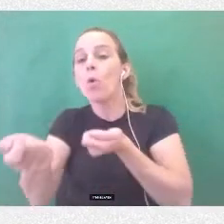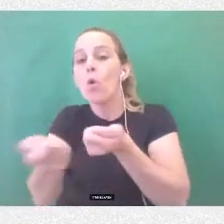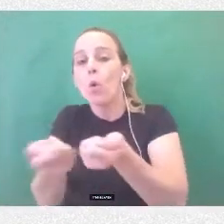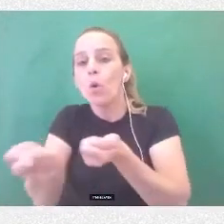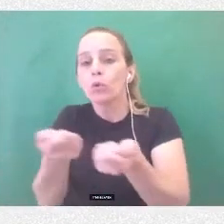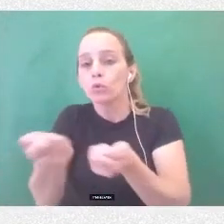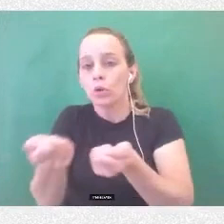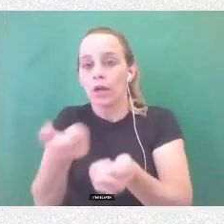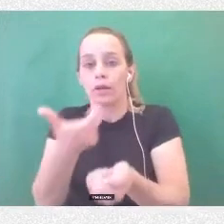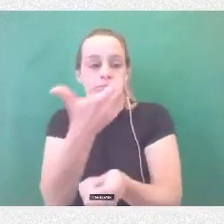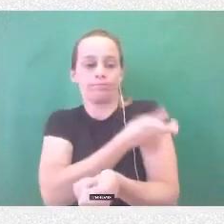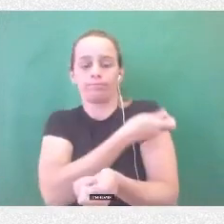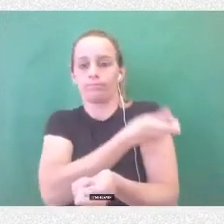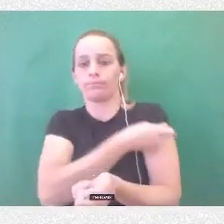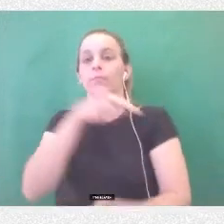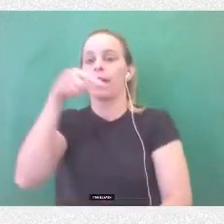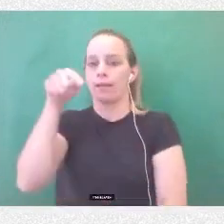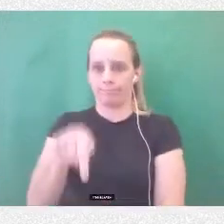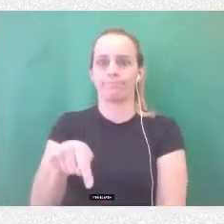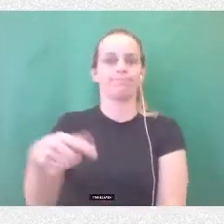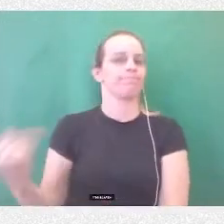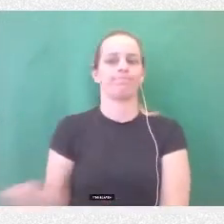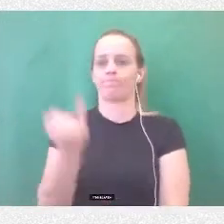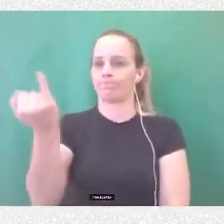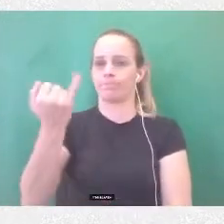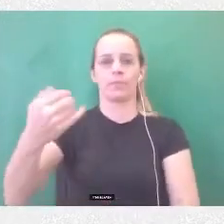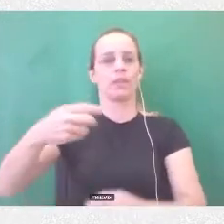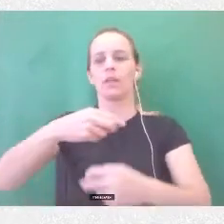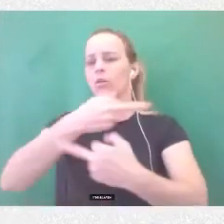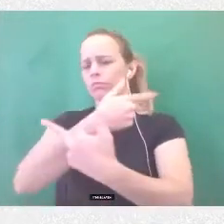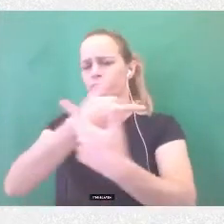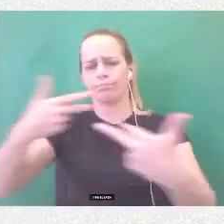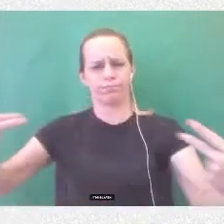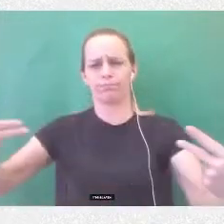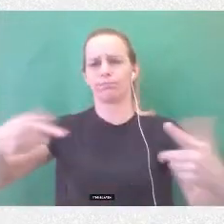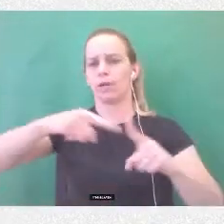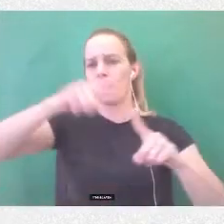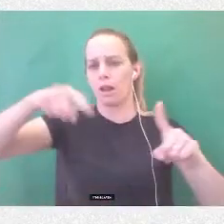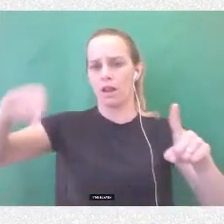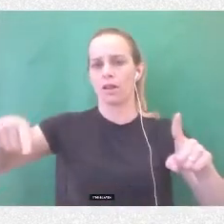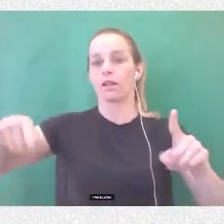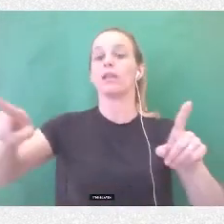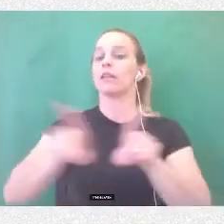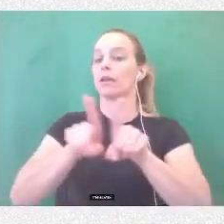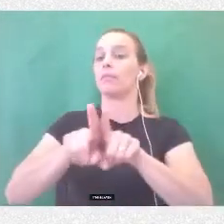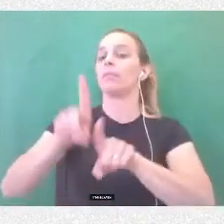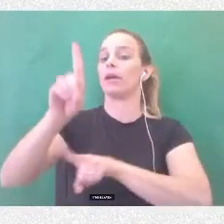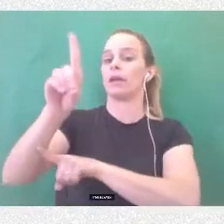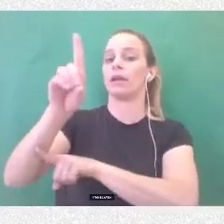eficácia e efetividade dessa vacina para as diferentes variantes, incluindo a variante Delta, ok?